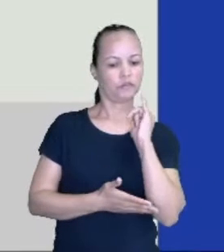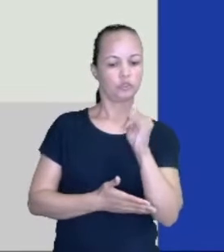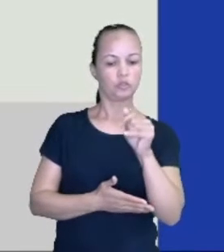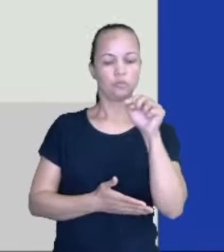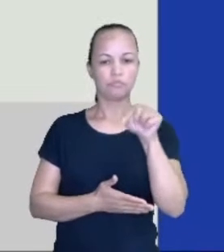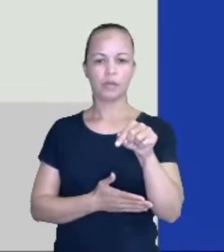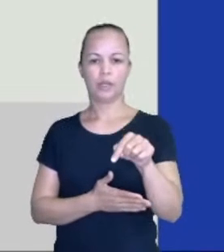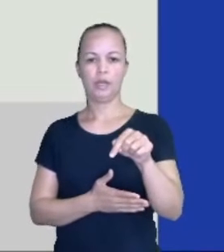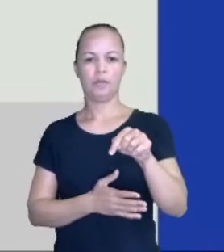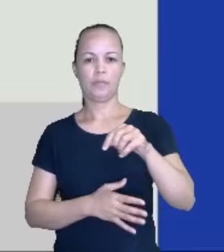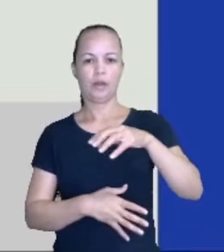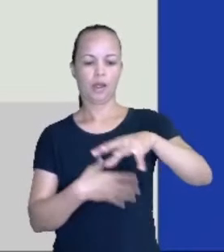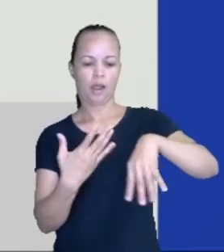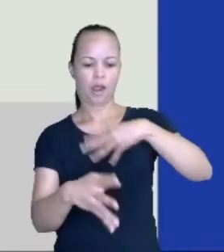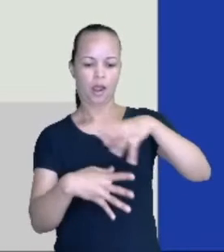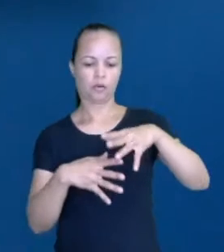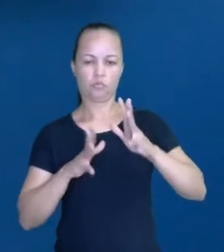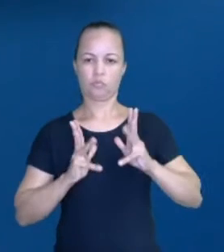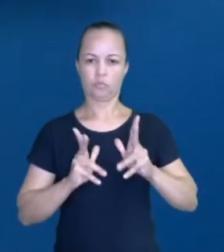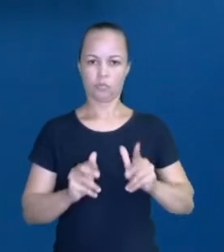a bagunça.